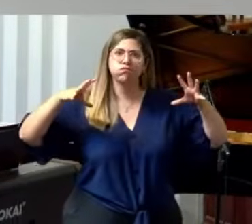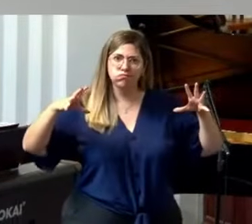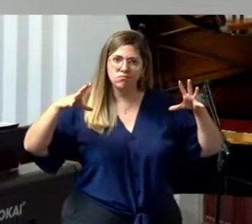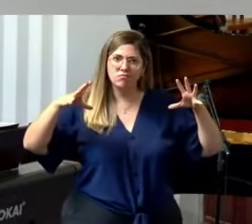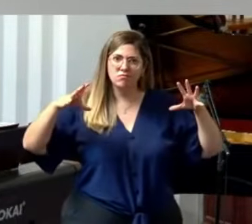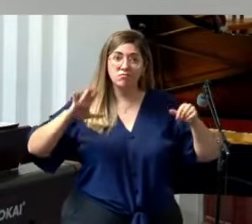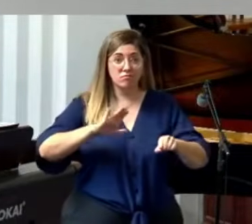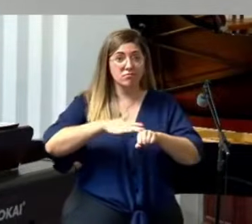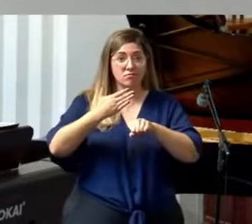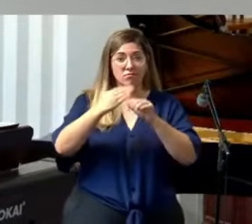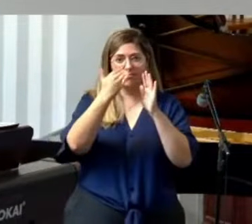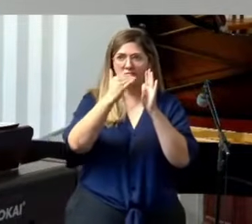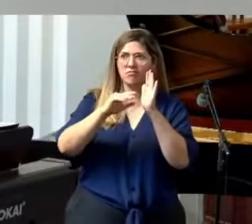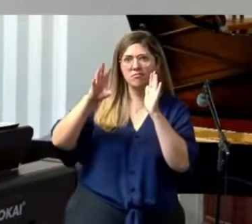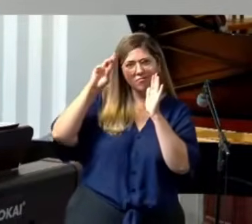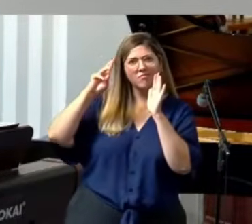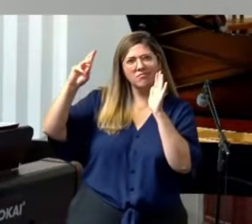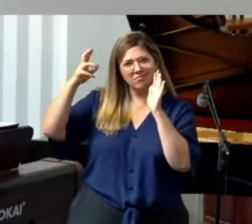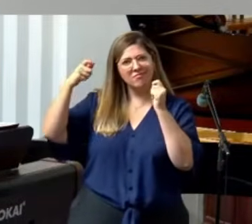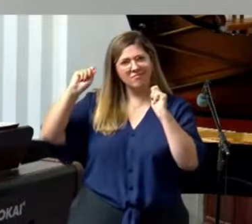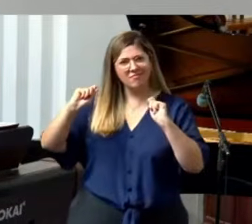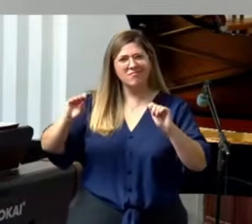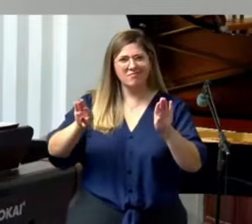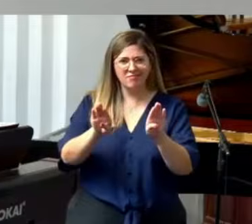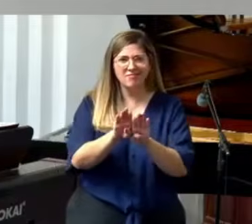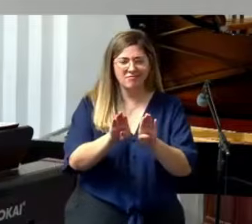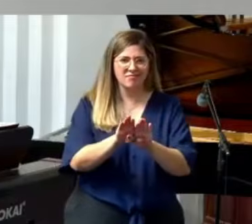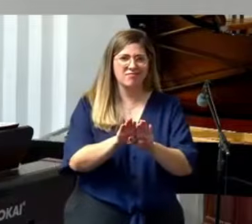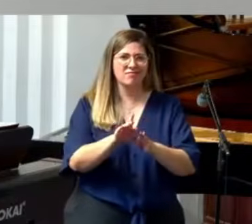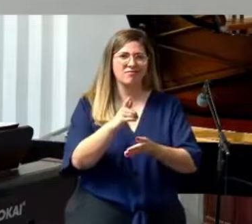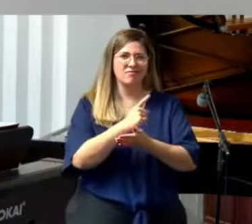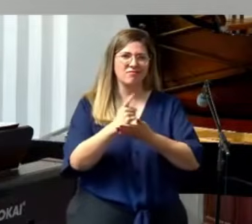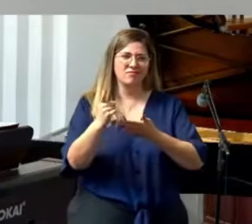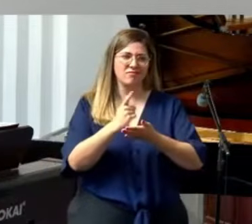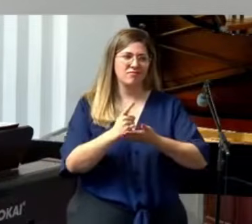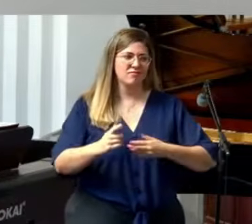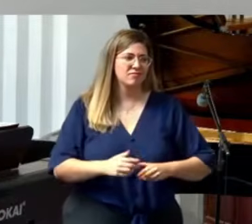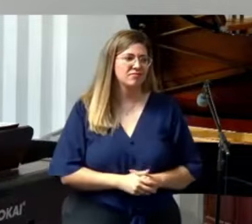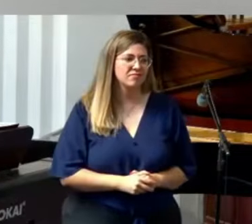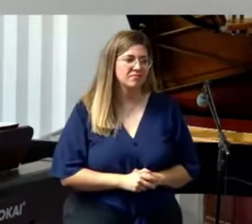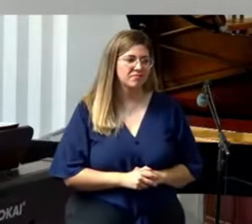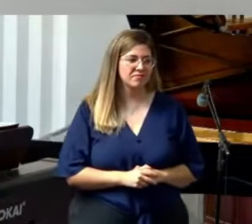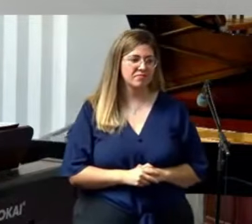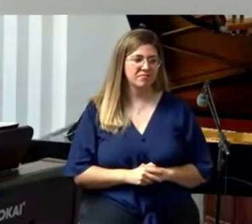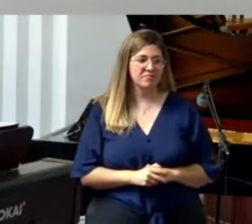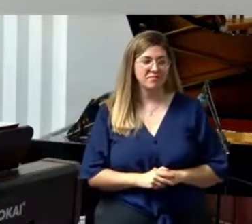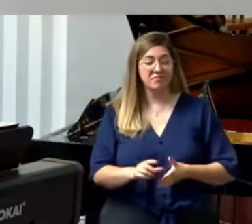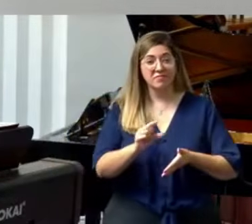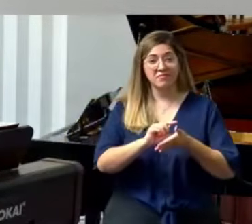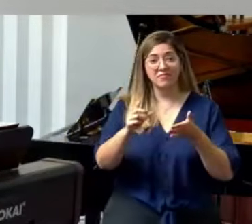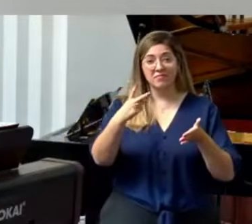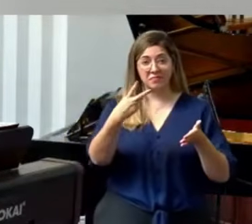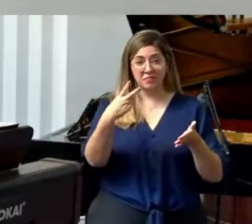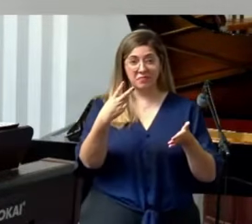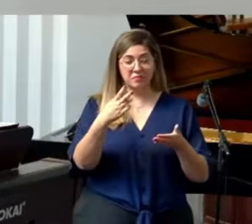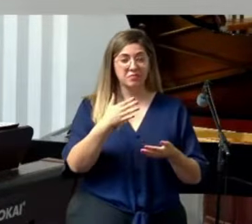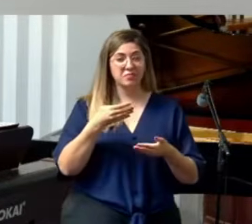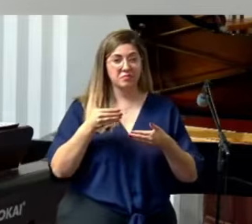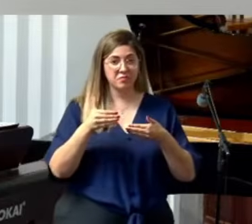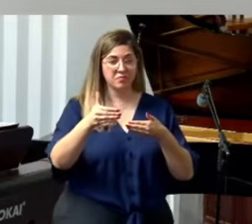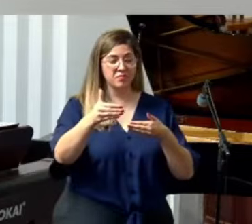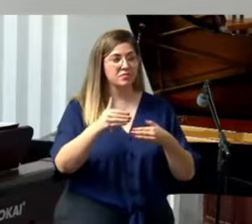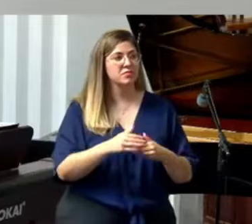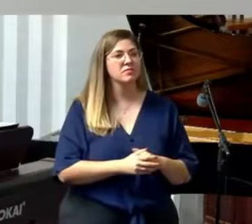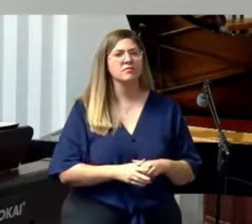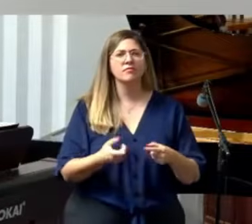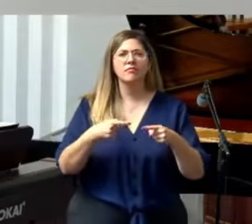estabelecido pelo nosso Senhor. Por isso, convido você a acompanhar a leitura a partir do versículo 22. Então o Senhor Deus